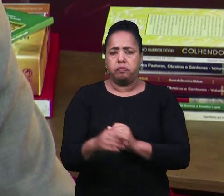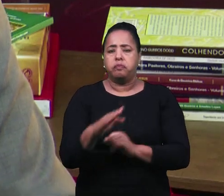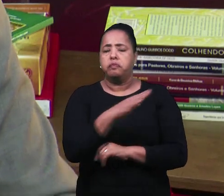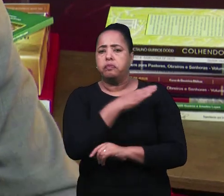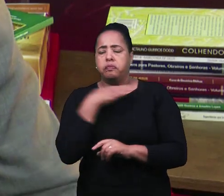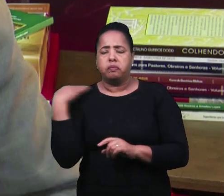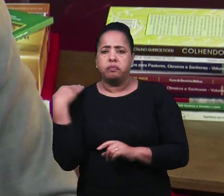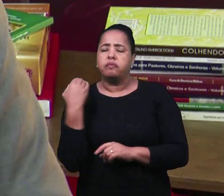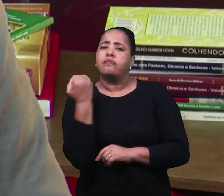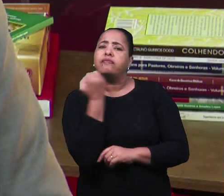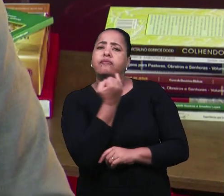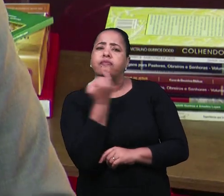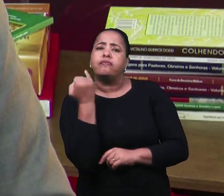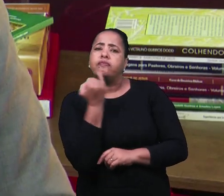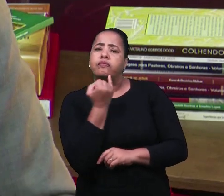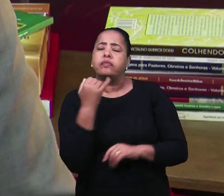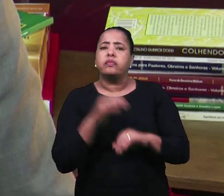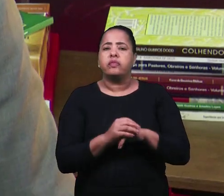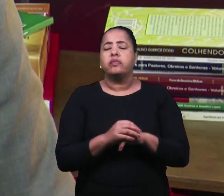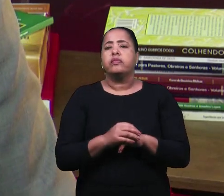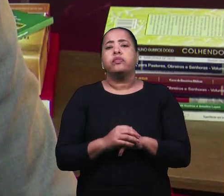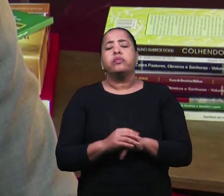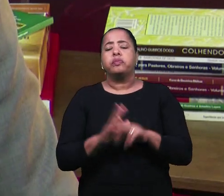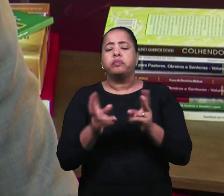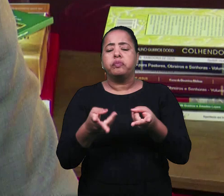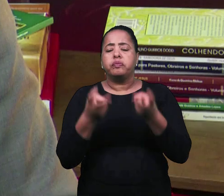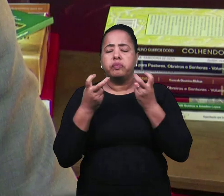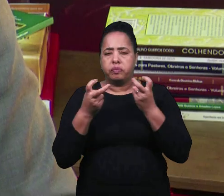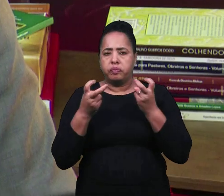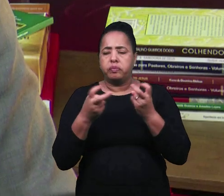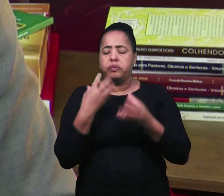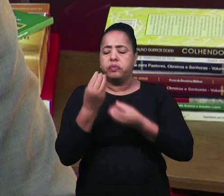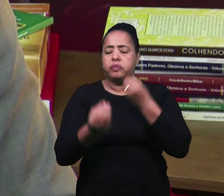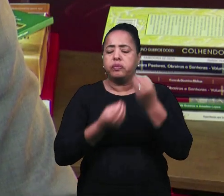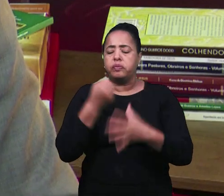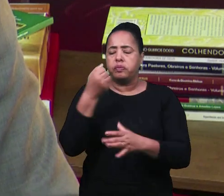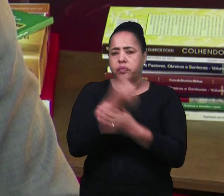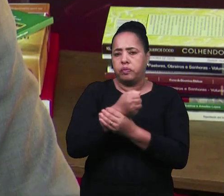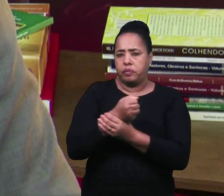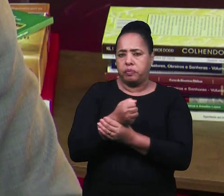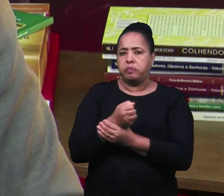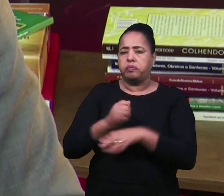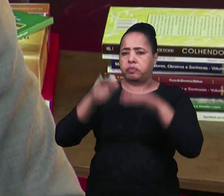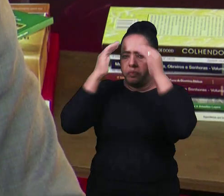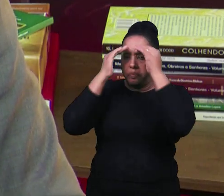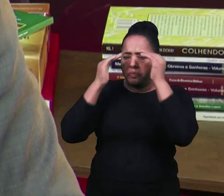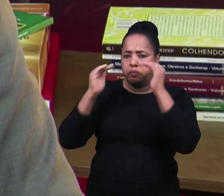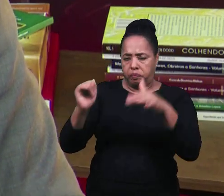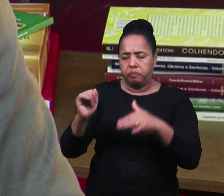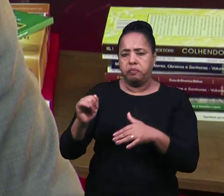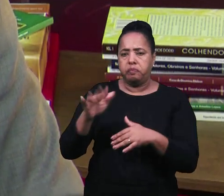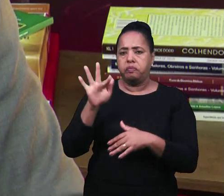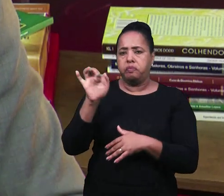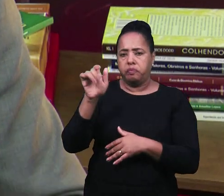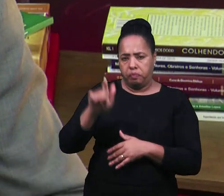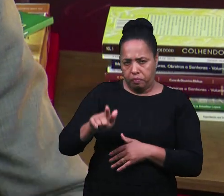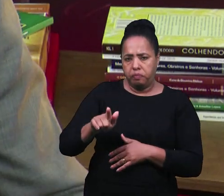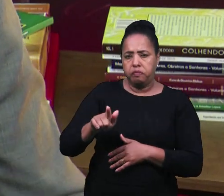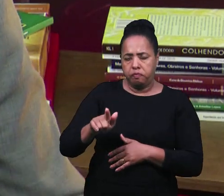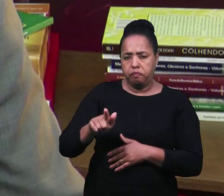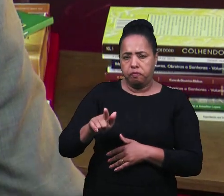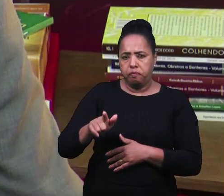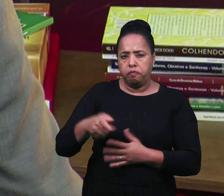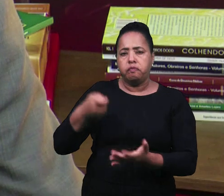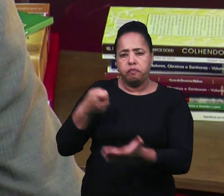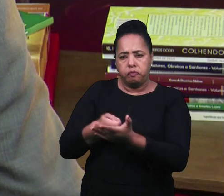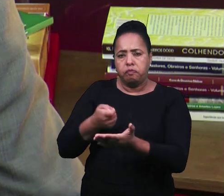Isaac, nós vamos ver aqui a obediência de Abraão, a sua fé, o seu compromisso